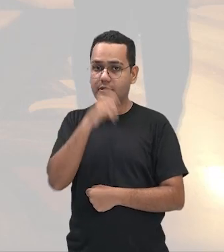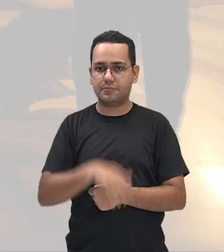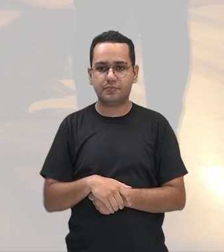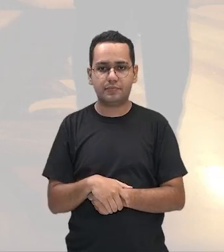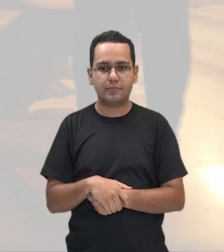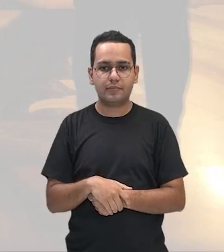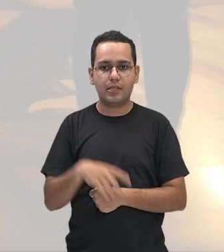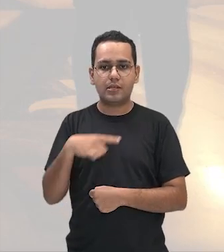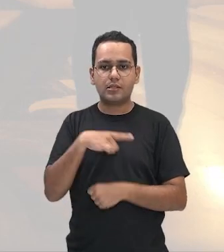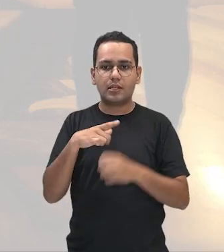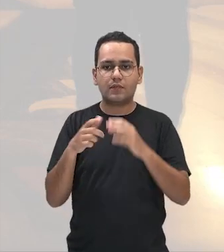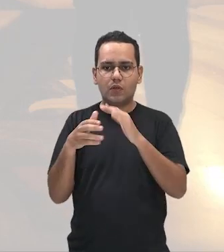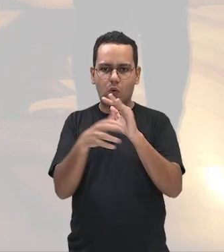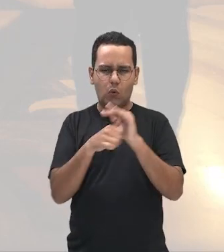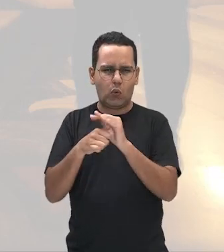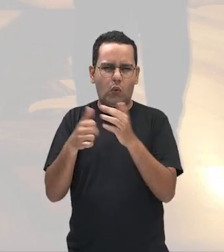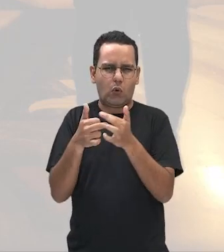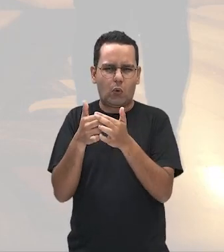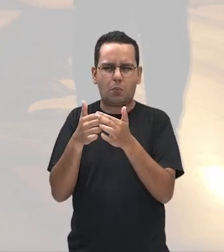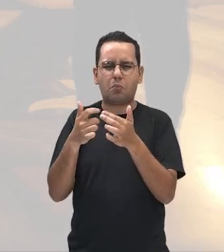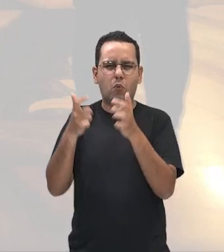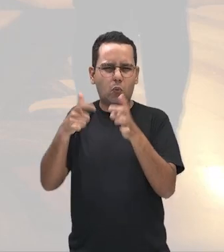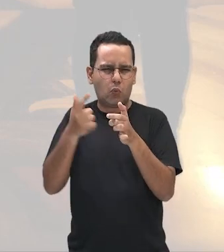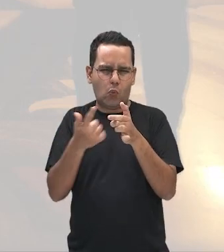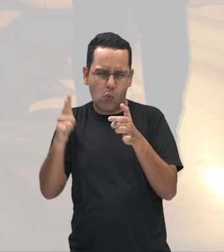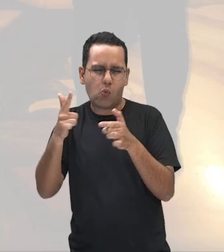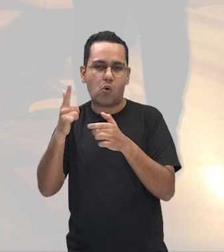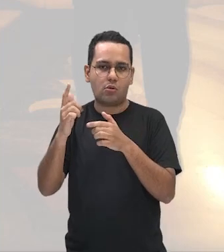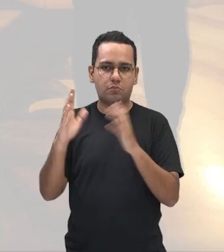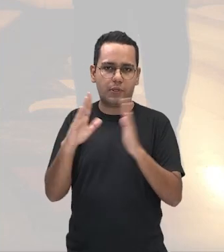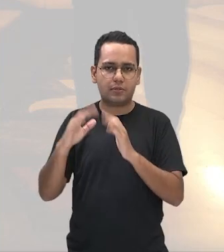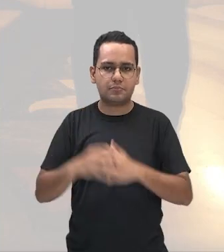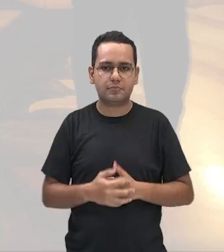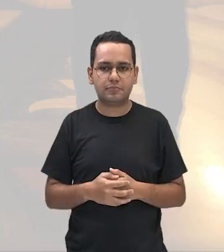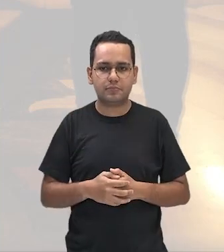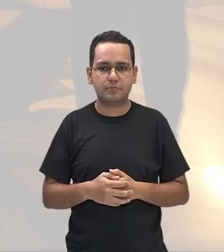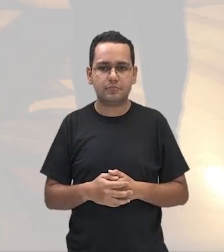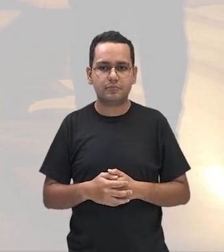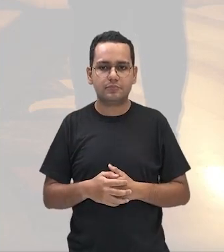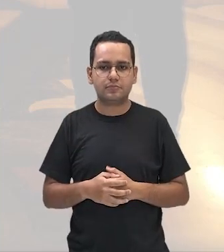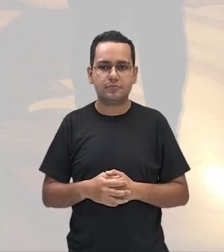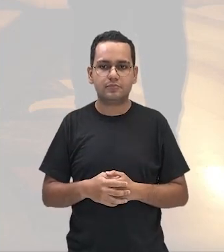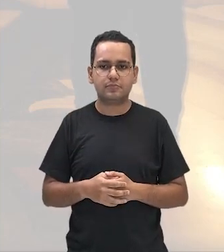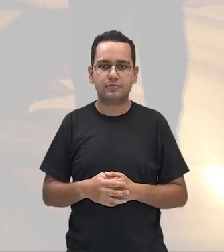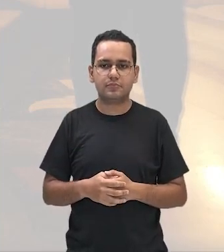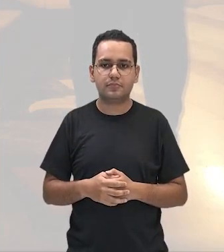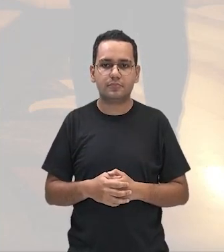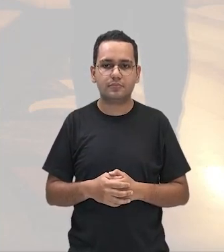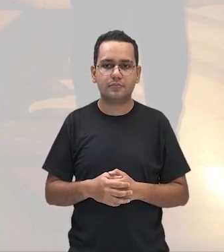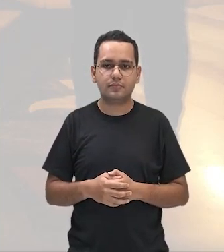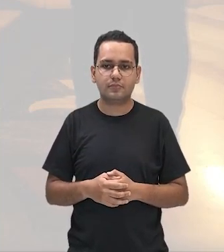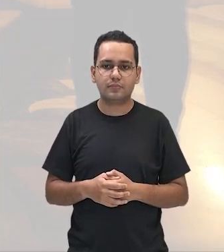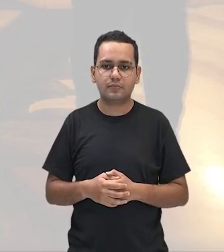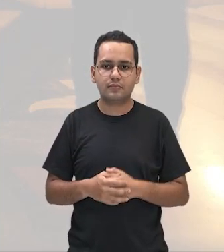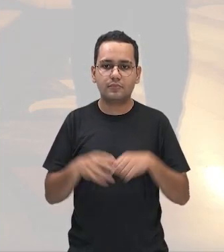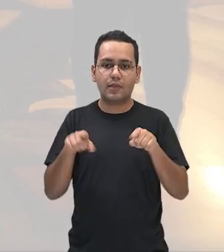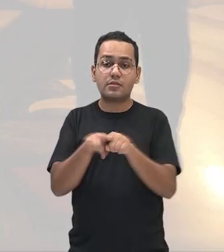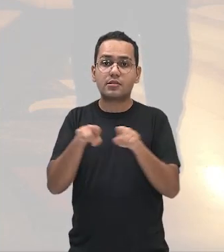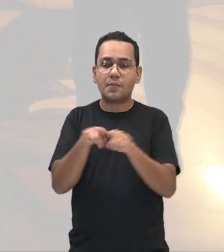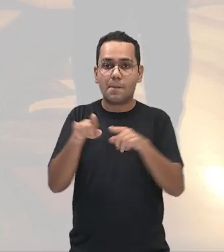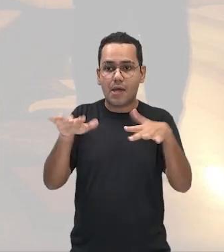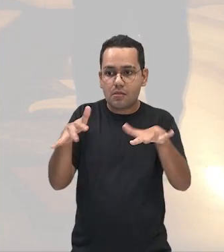em 589. Destruída pelos sarracenos em 884. Arrasada por um terremoto